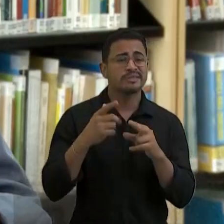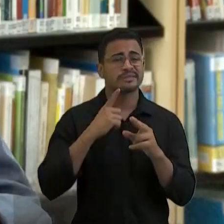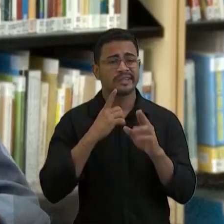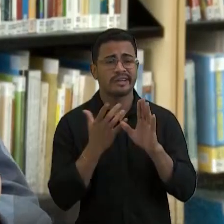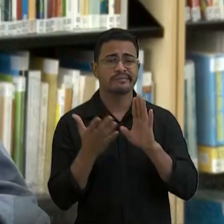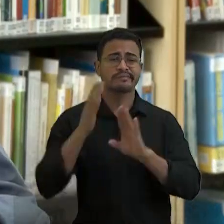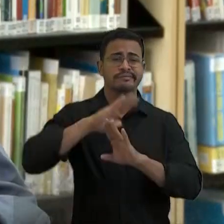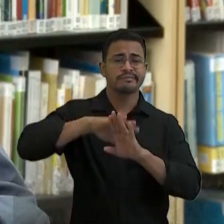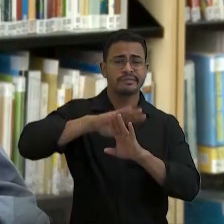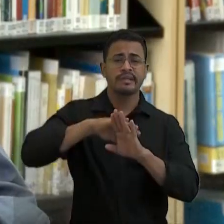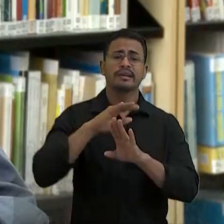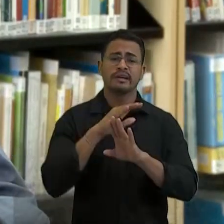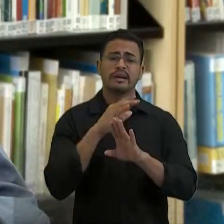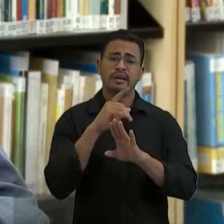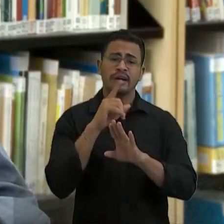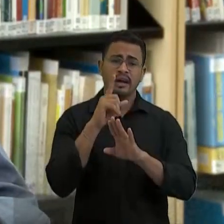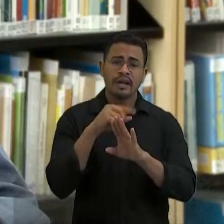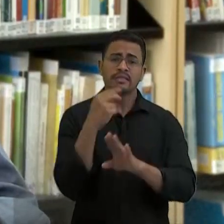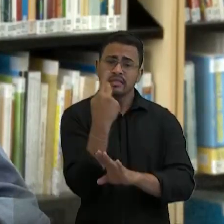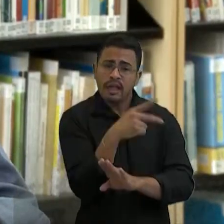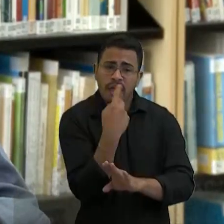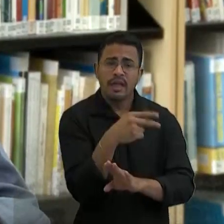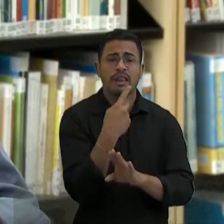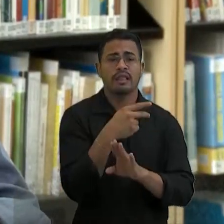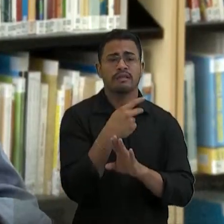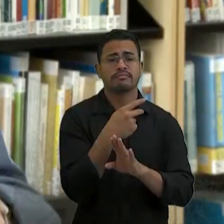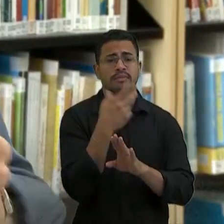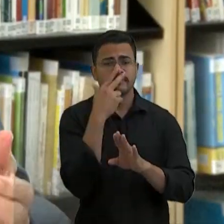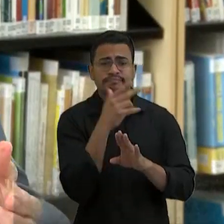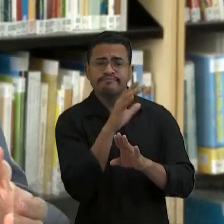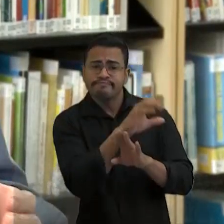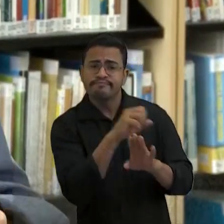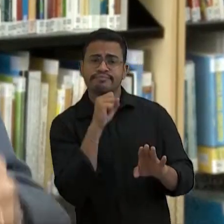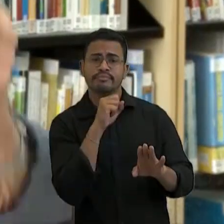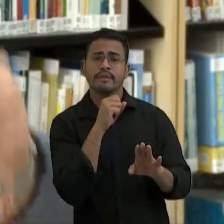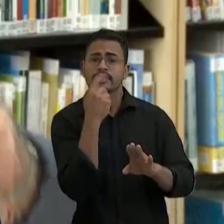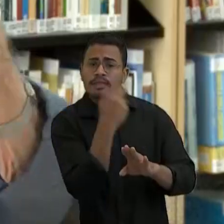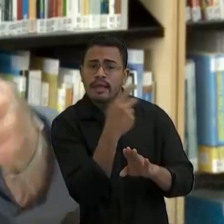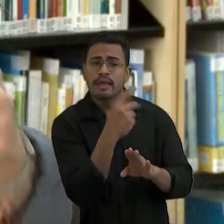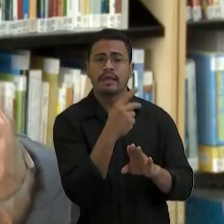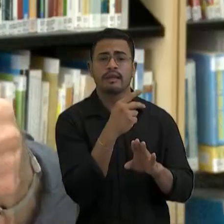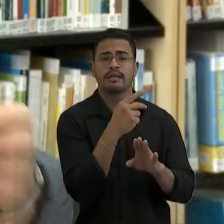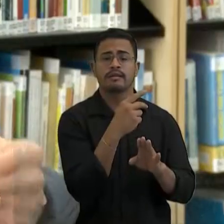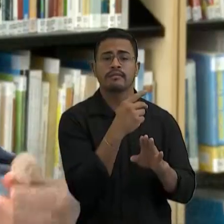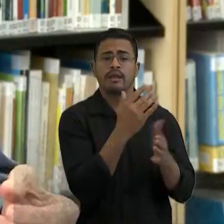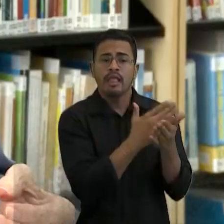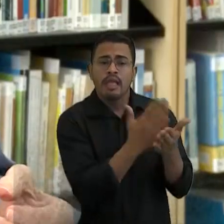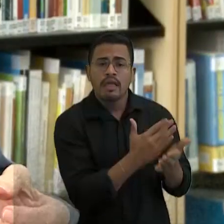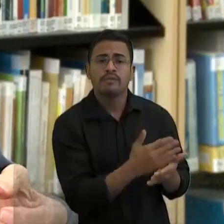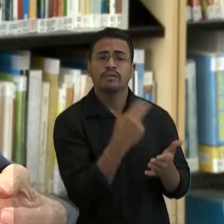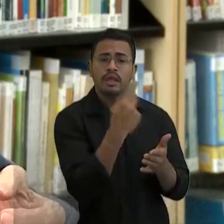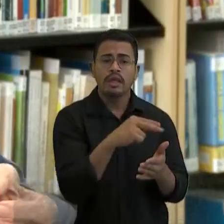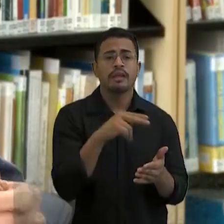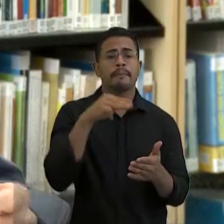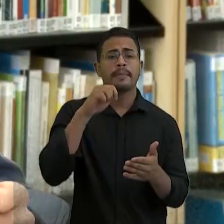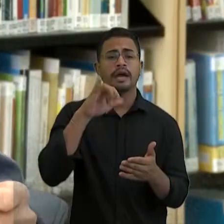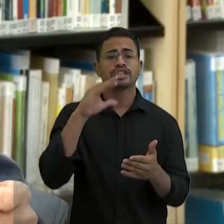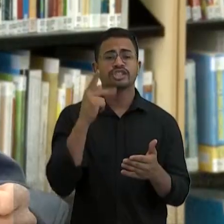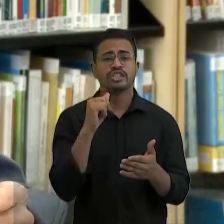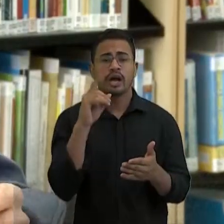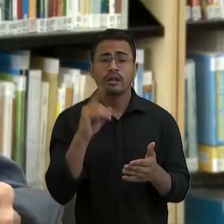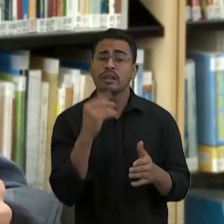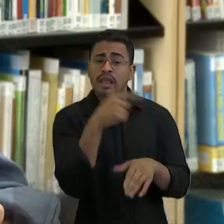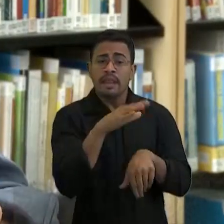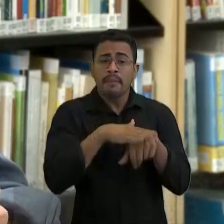subliminarmente na obra de Machado de Assis, e de que ele tratou conscientemente. Nenhum